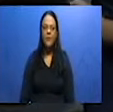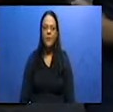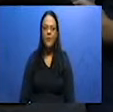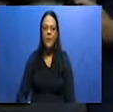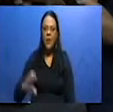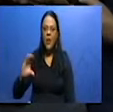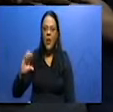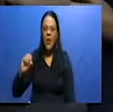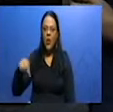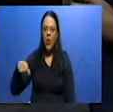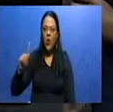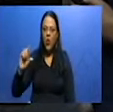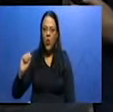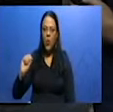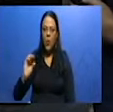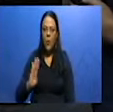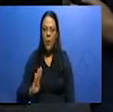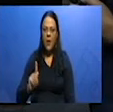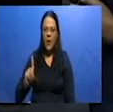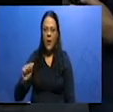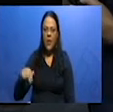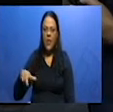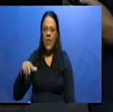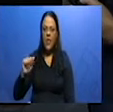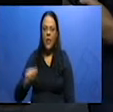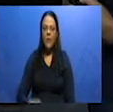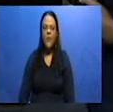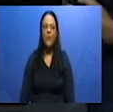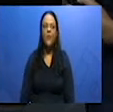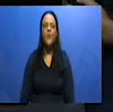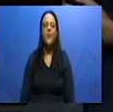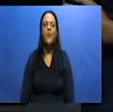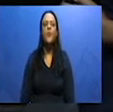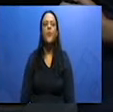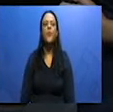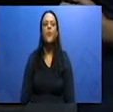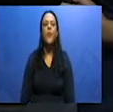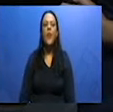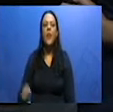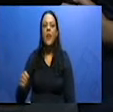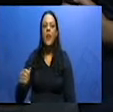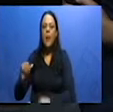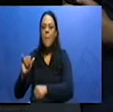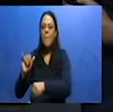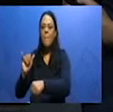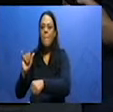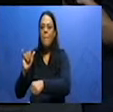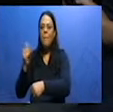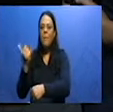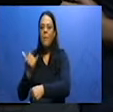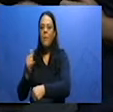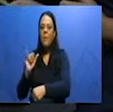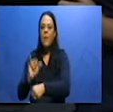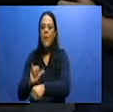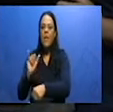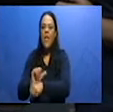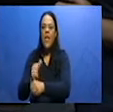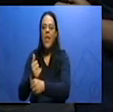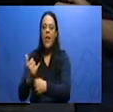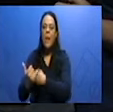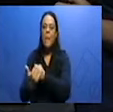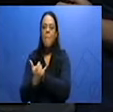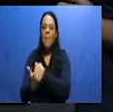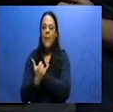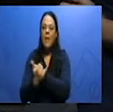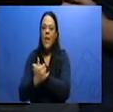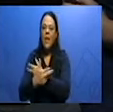relacionar a Gana. Eram mineradores hábeis de ouro e prata. Olha lá como que fica. A capital dos